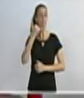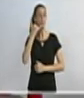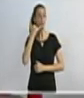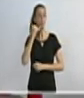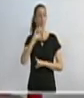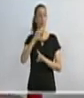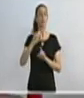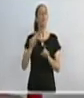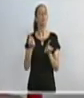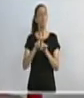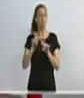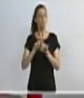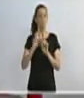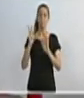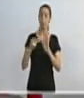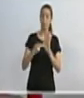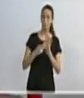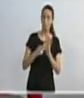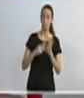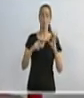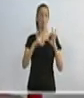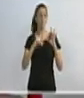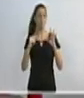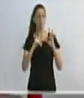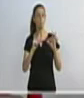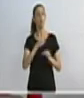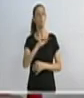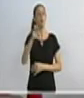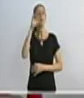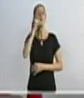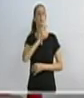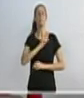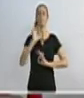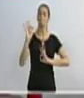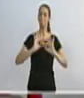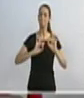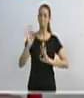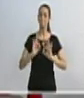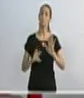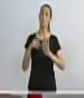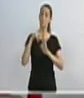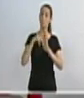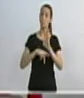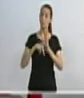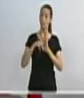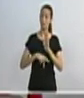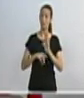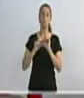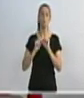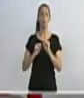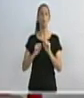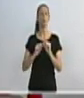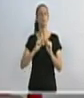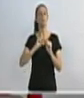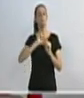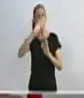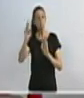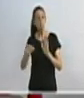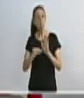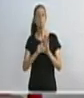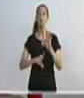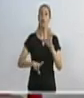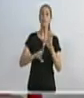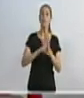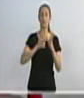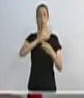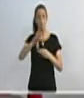até a própria FAEMA, vai conseguir com que a gente elabore um projeto, que faça uma emenda, uma lei